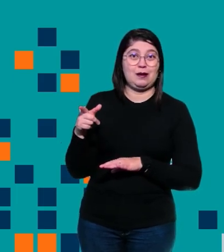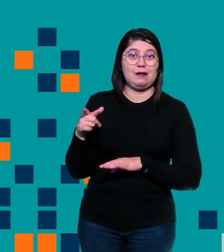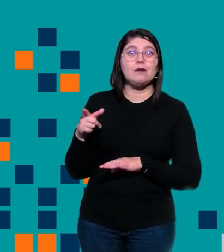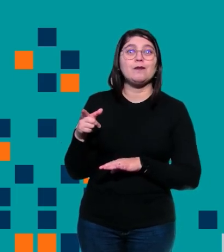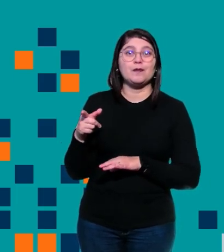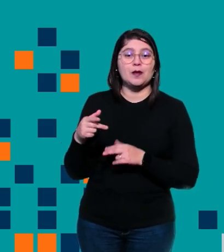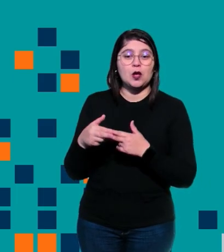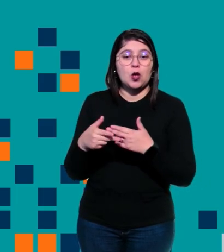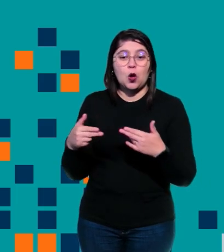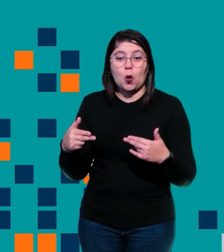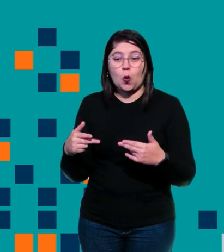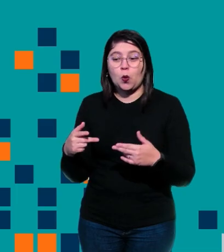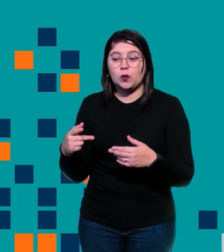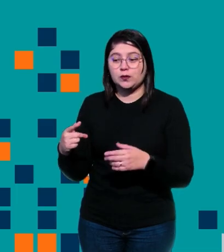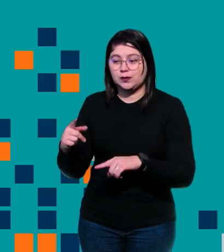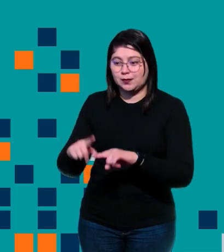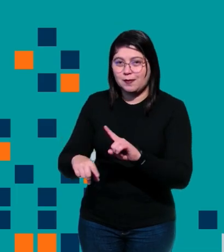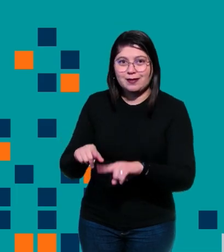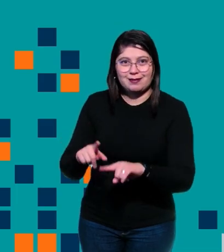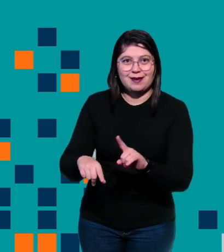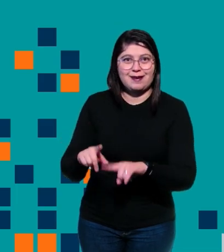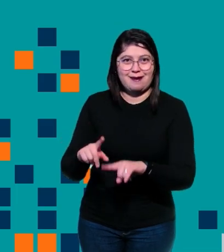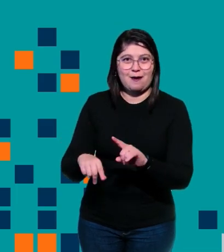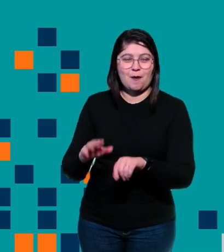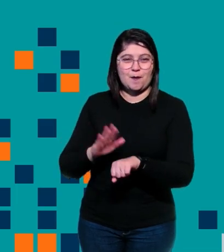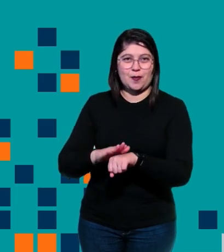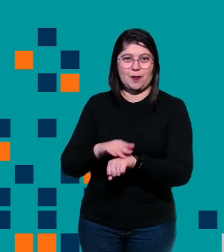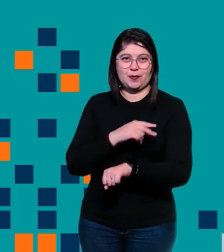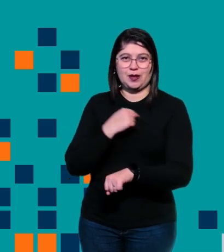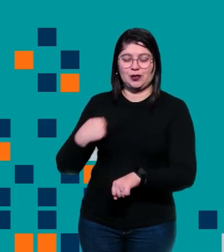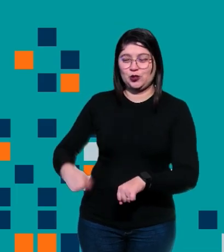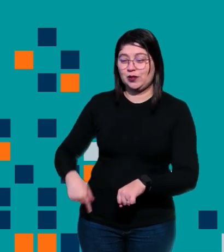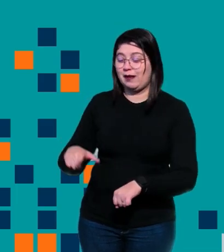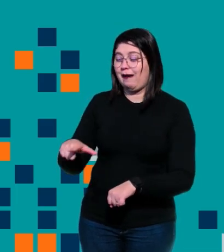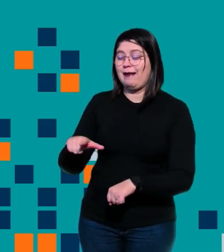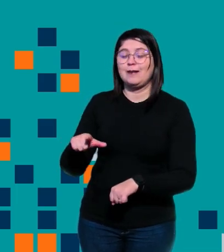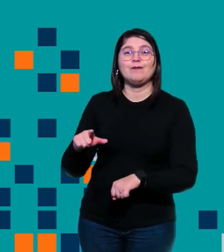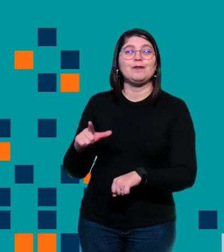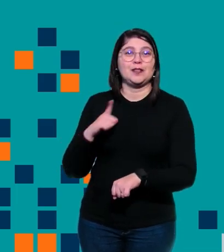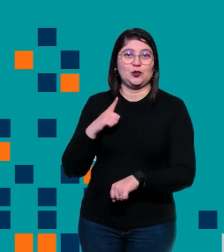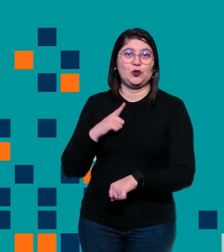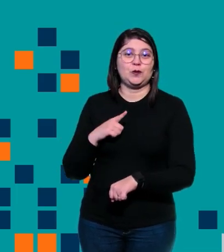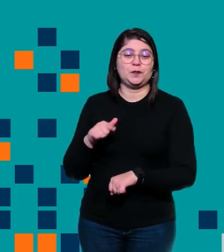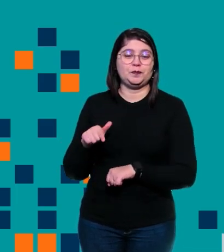de porcelana chinesa para exportação. Então, ele tinha essa quinta,